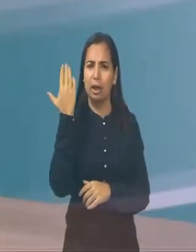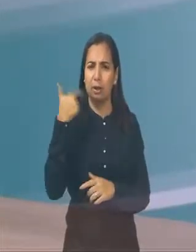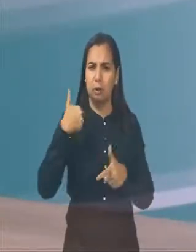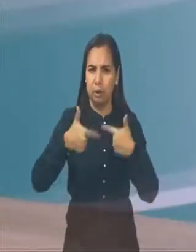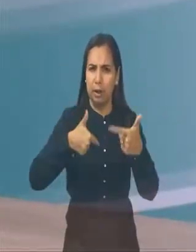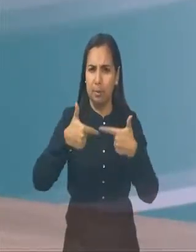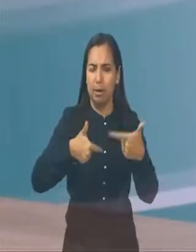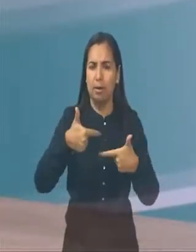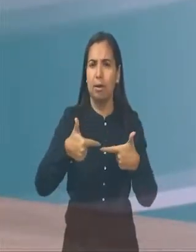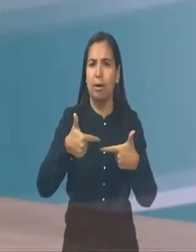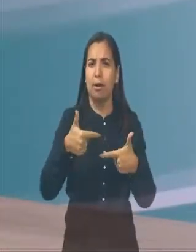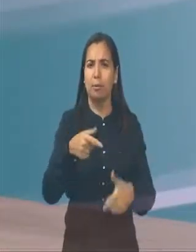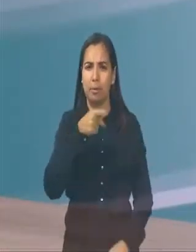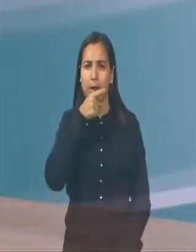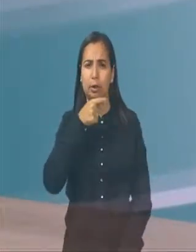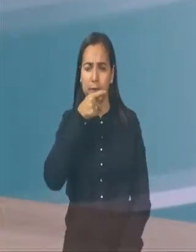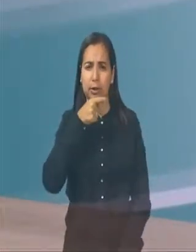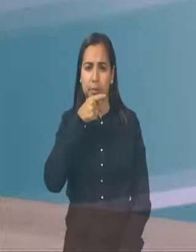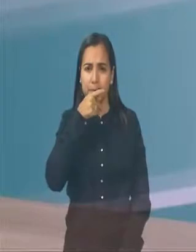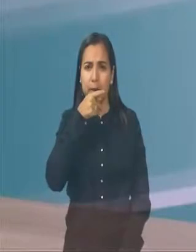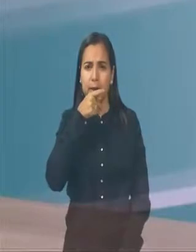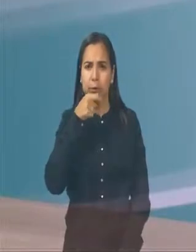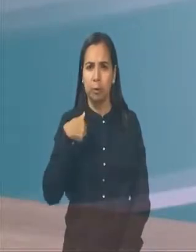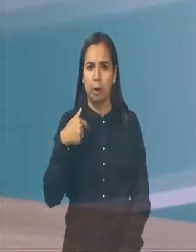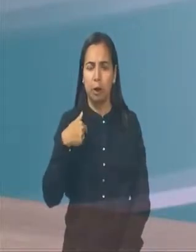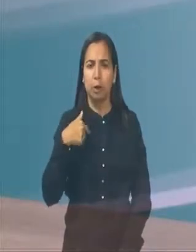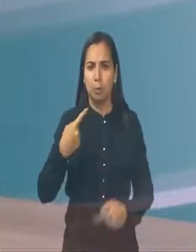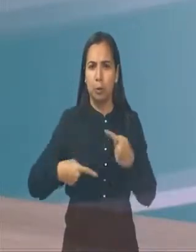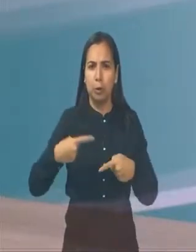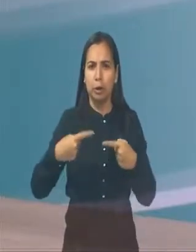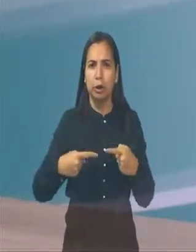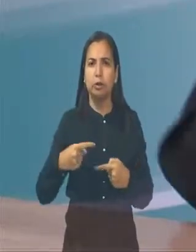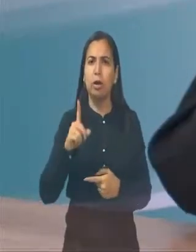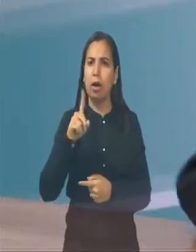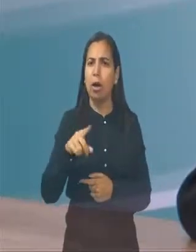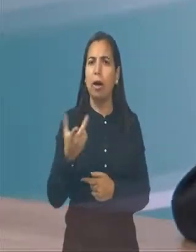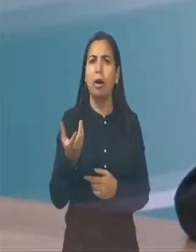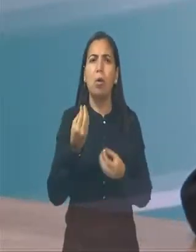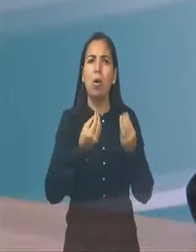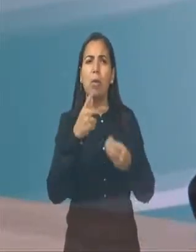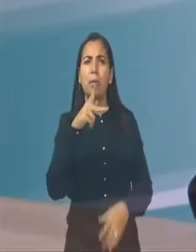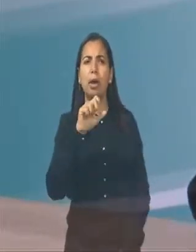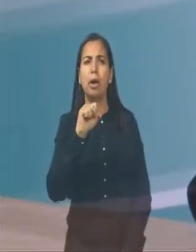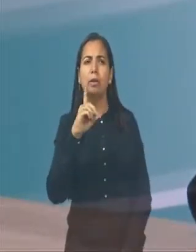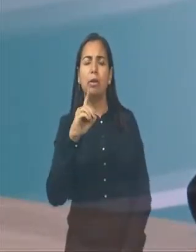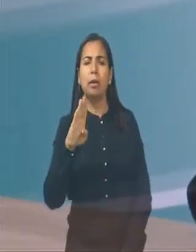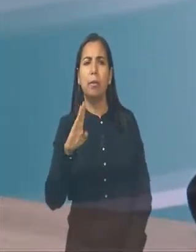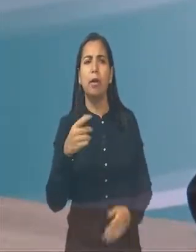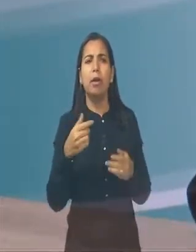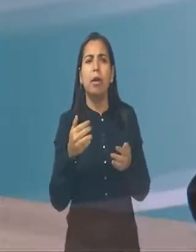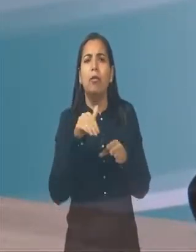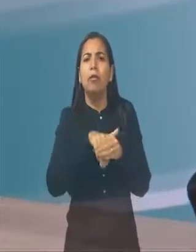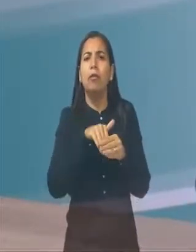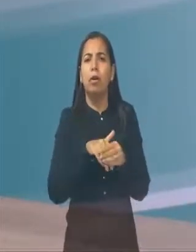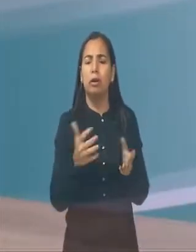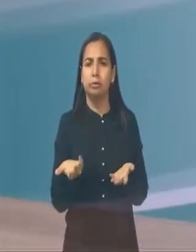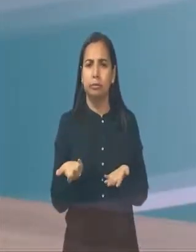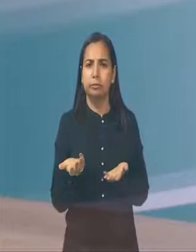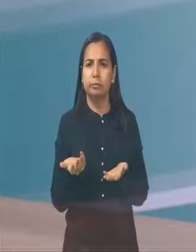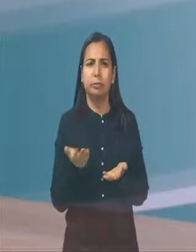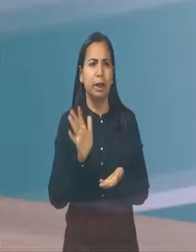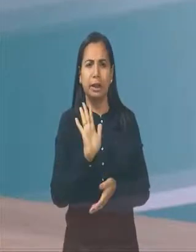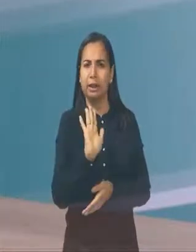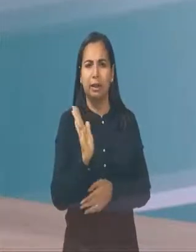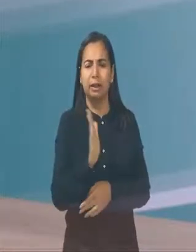parlamento era na hora de votar. Como vota o PSDB? Mas como o PSDB nunca me disse? Eu vou